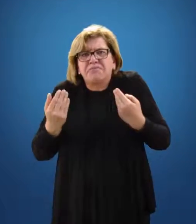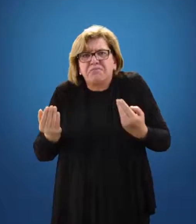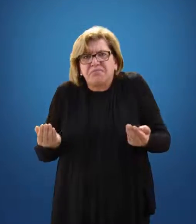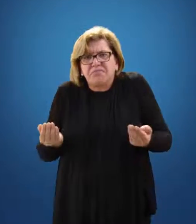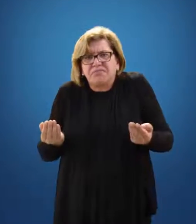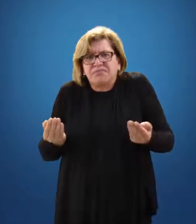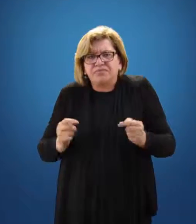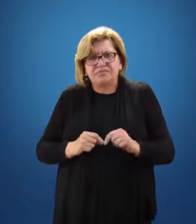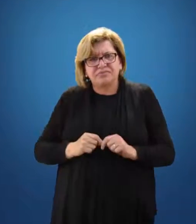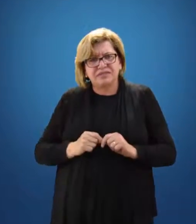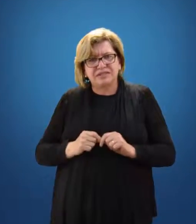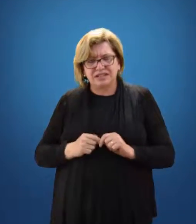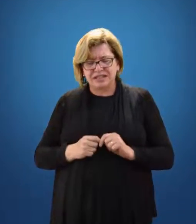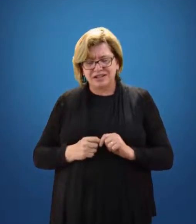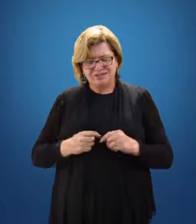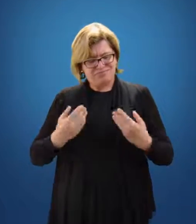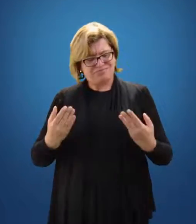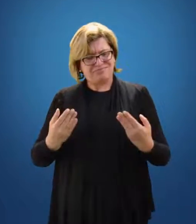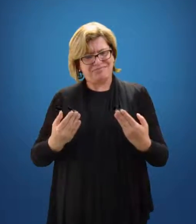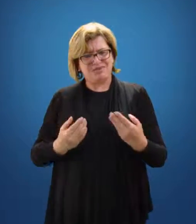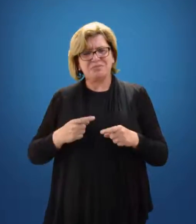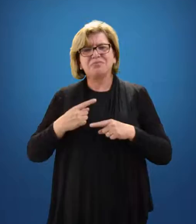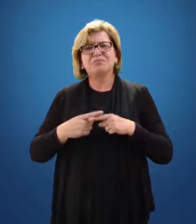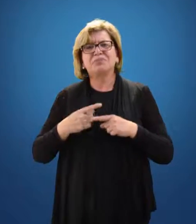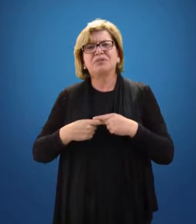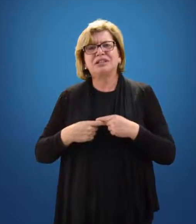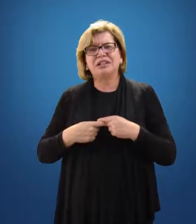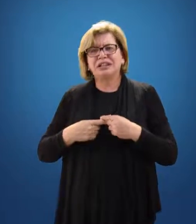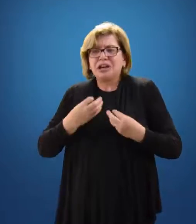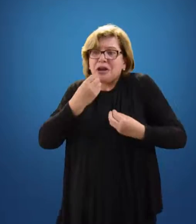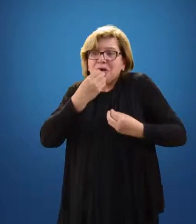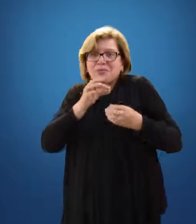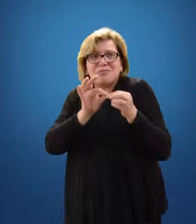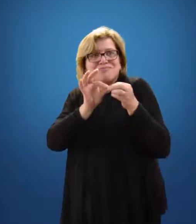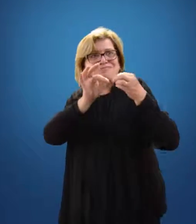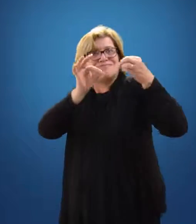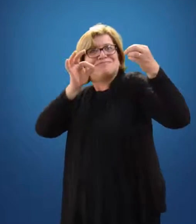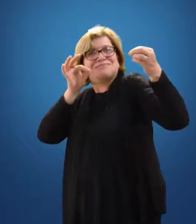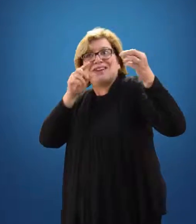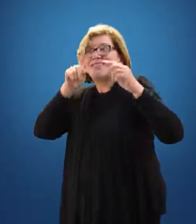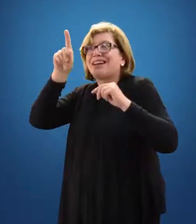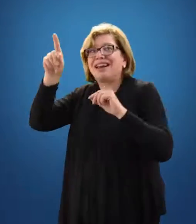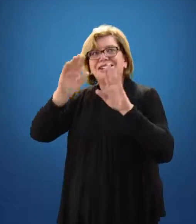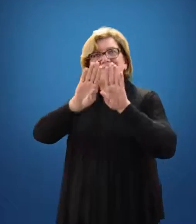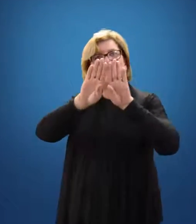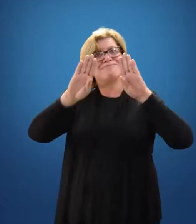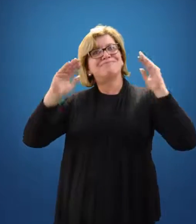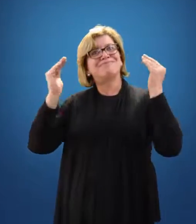Ora, seu antropólogo, para que serve o meu arco e flecha na sua parede?